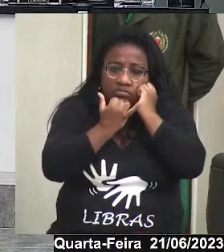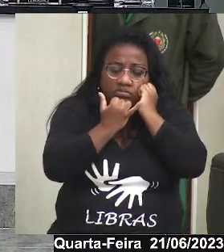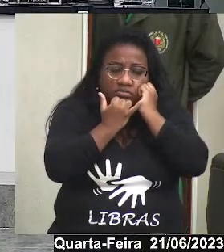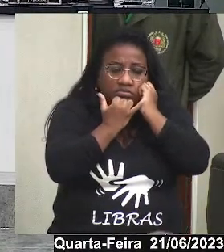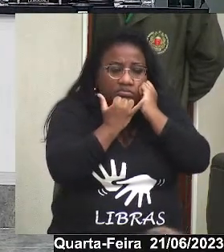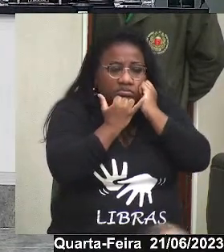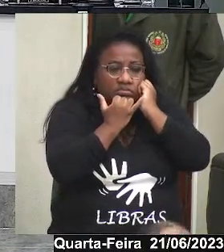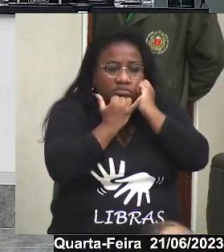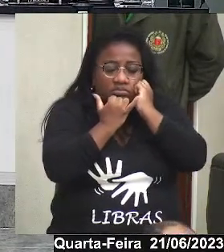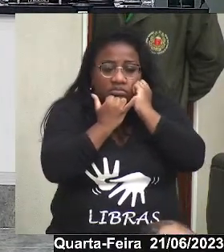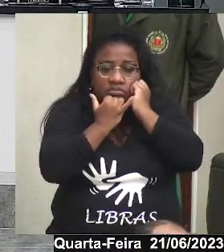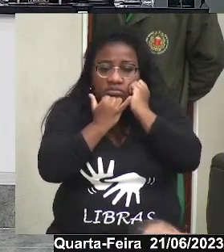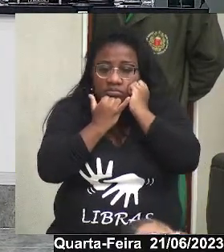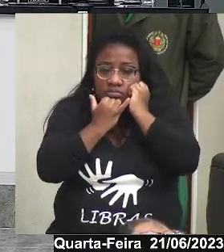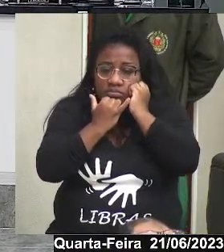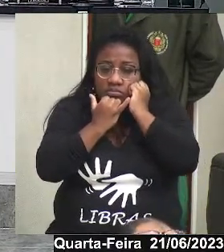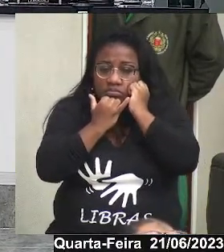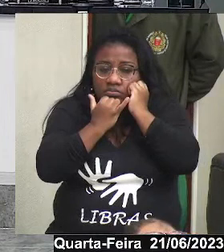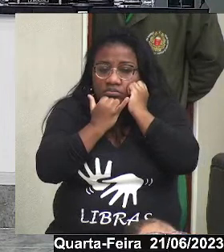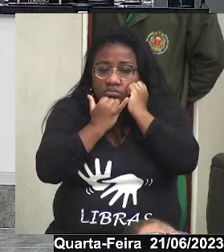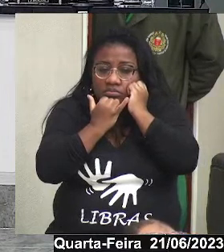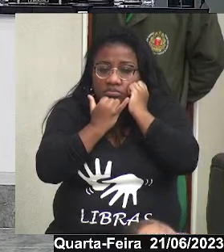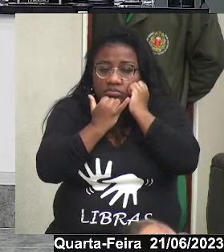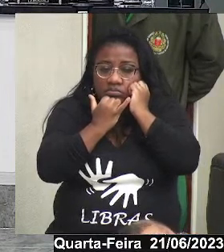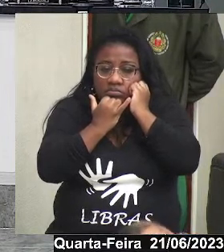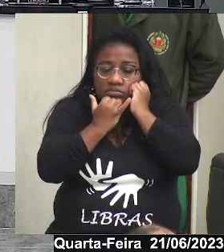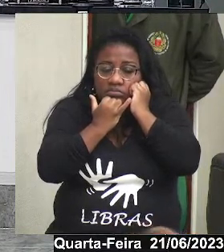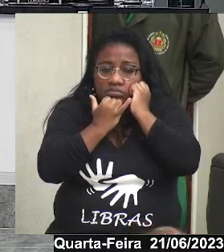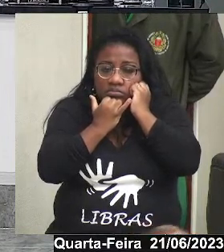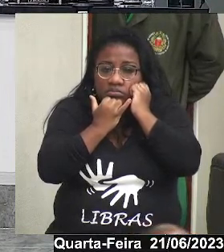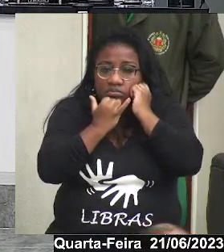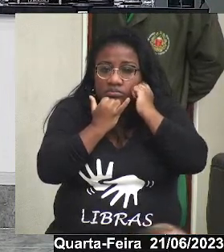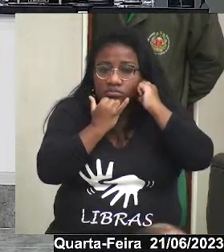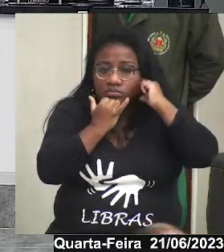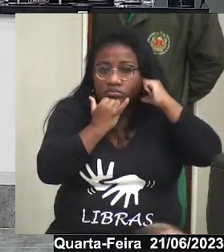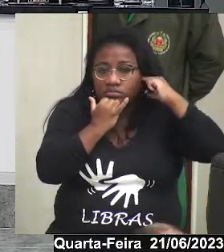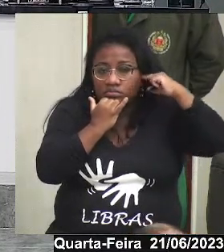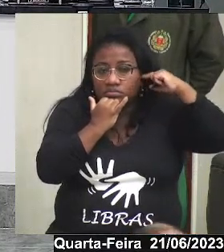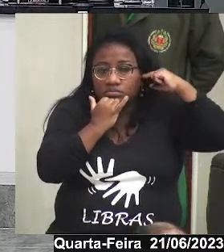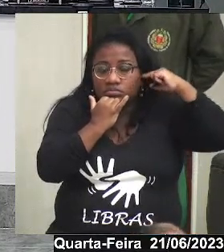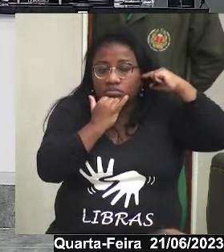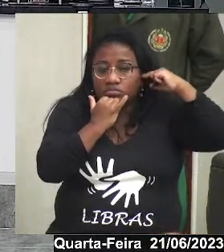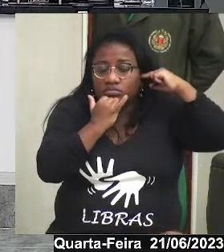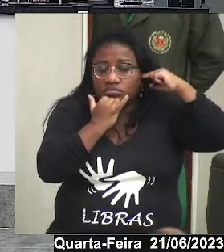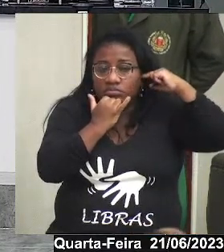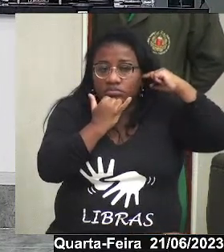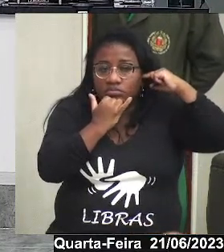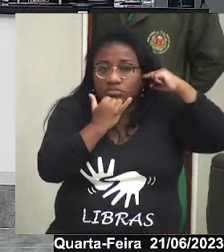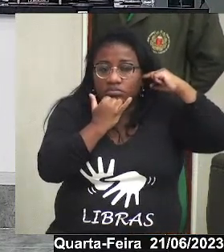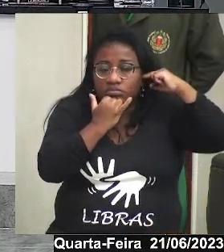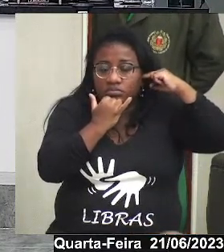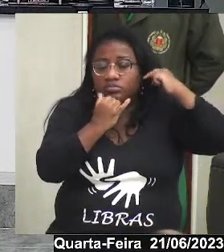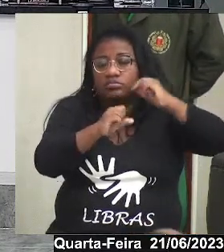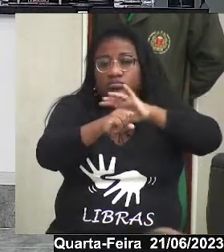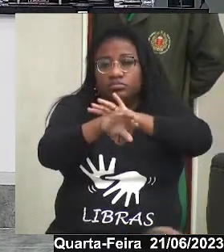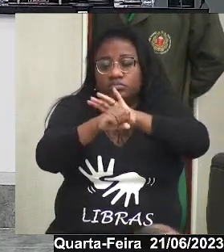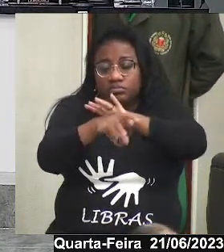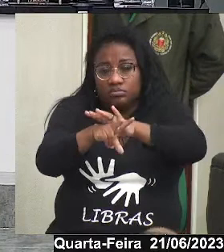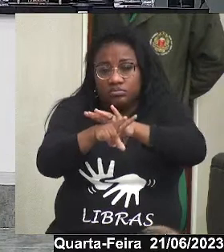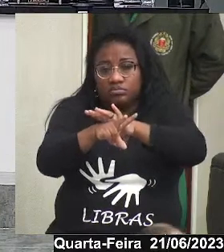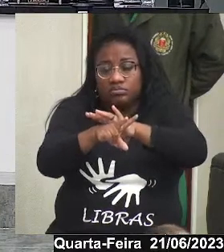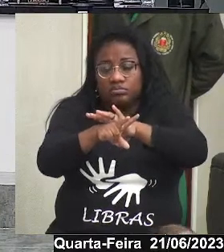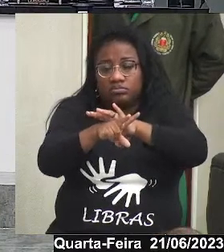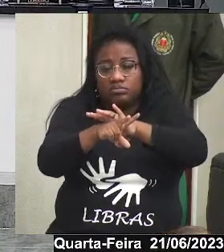da Torre Jardim da Luz, em Budas Artes, com a consequente aumento da praça ali existe. As